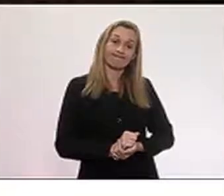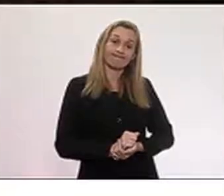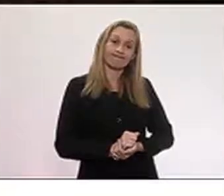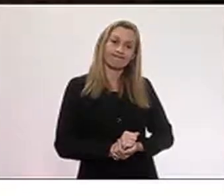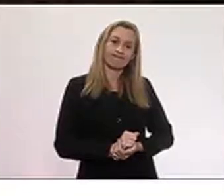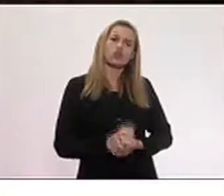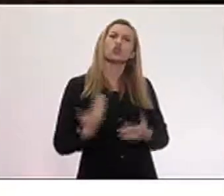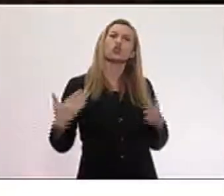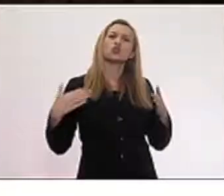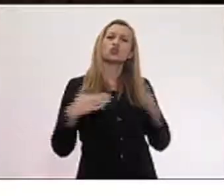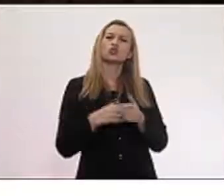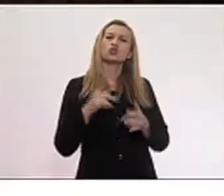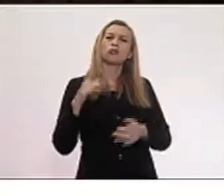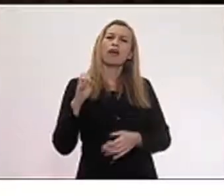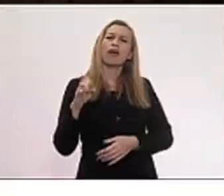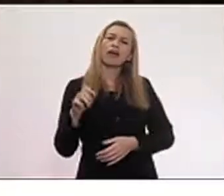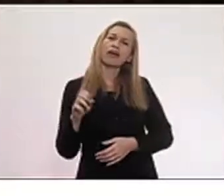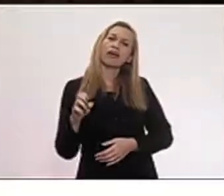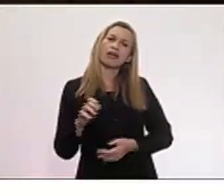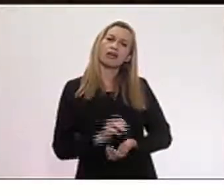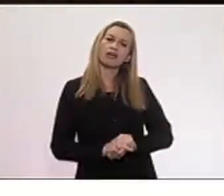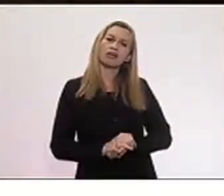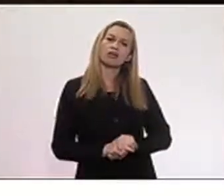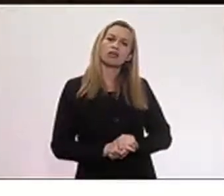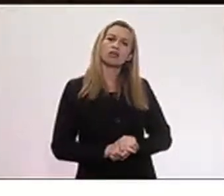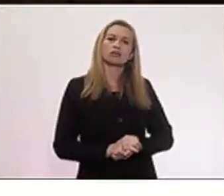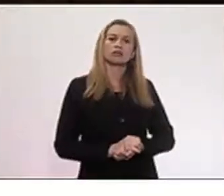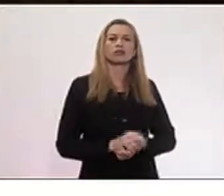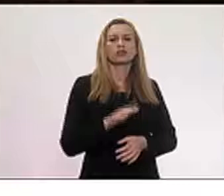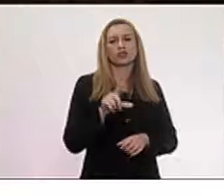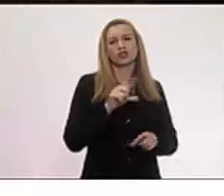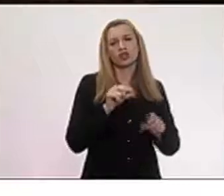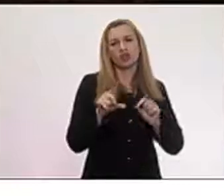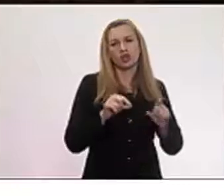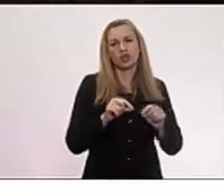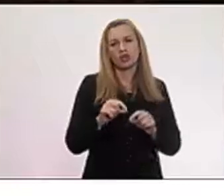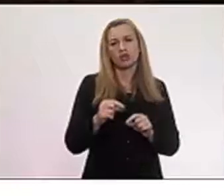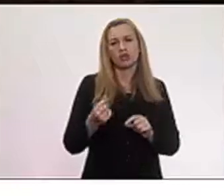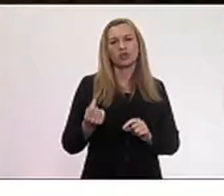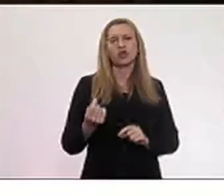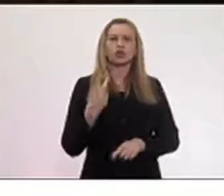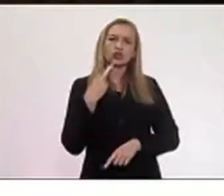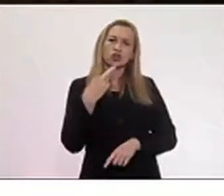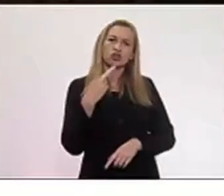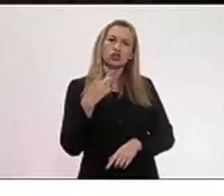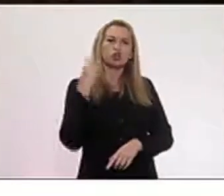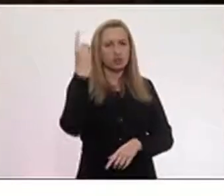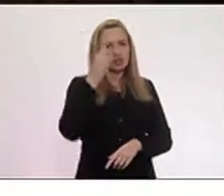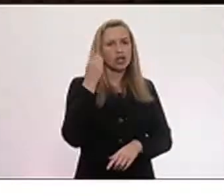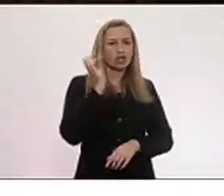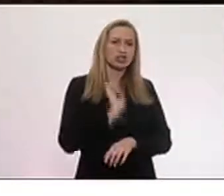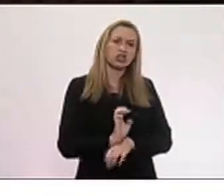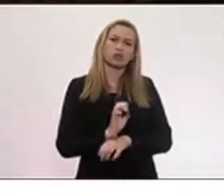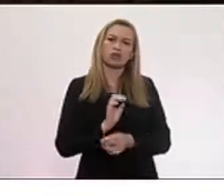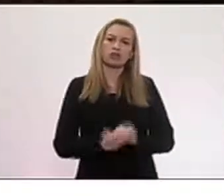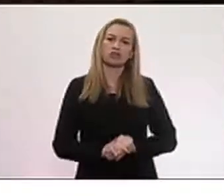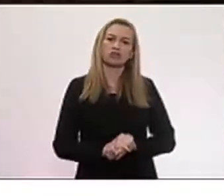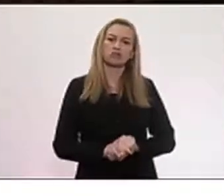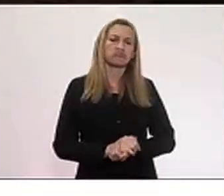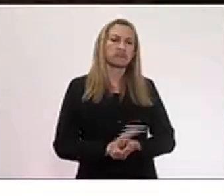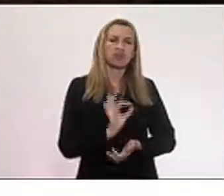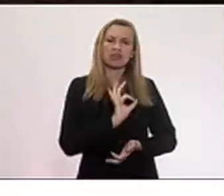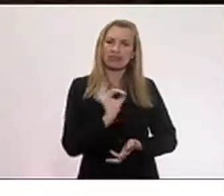No último pleito, quando elegemos somente 2 deputados estaduais e nenhum